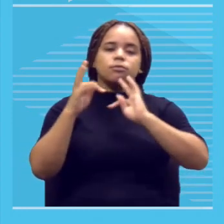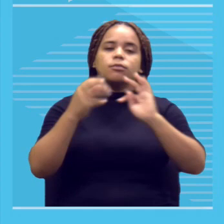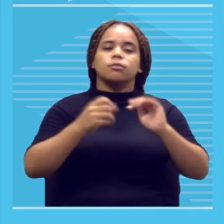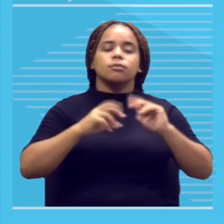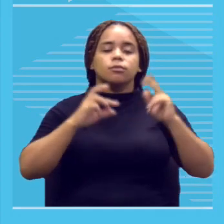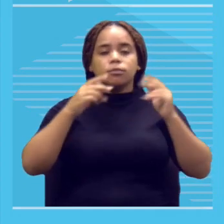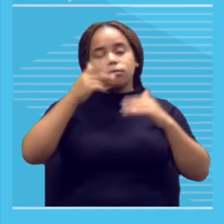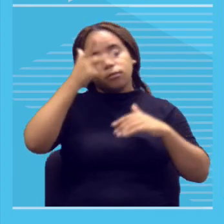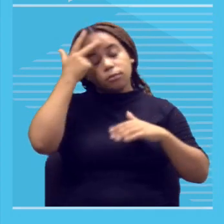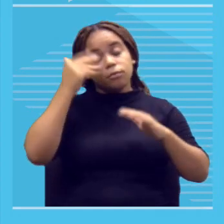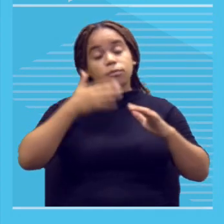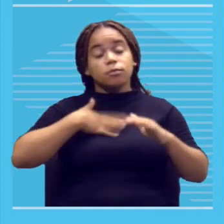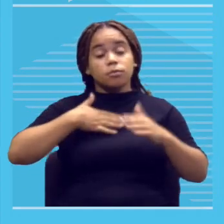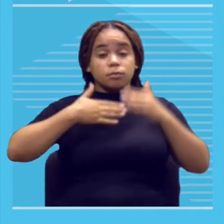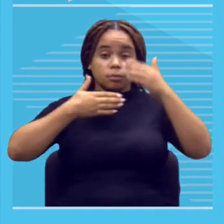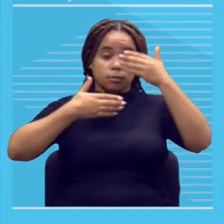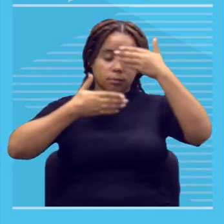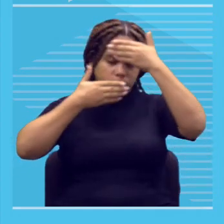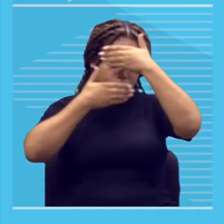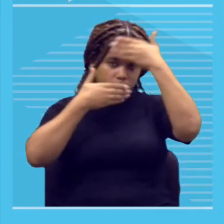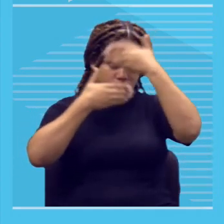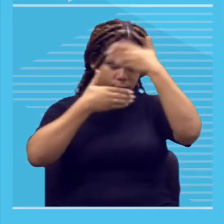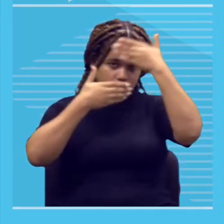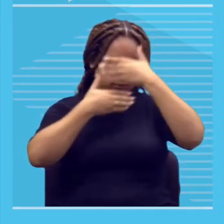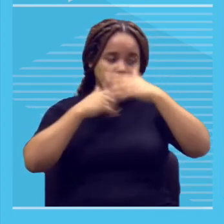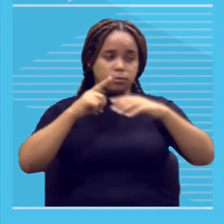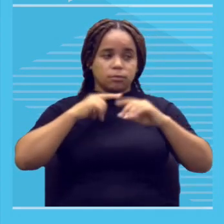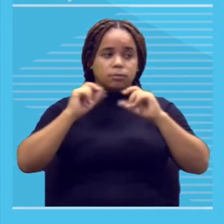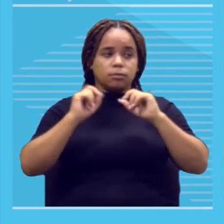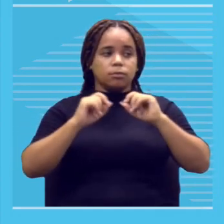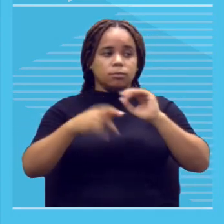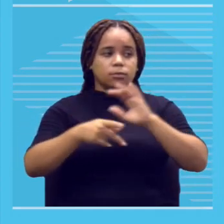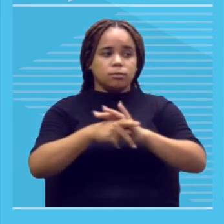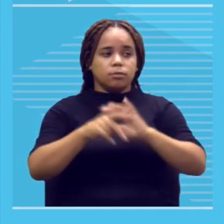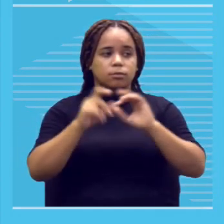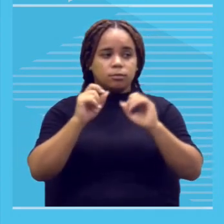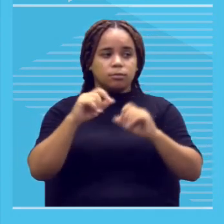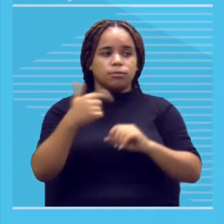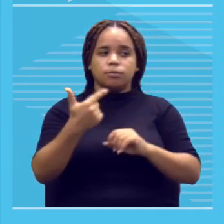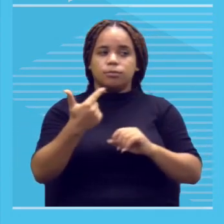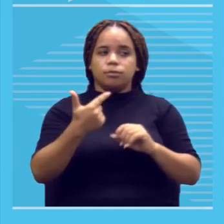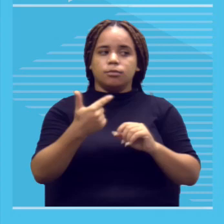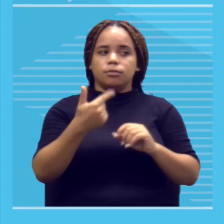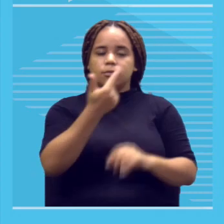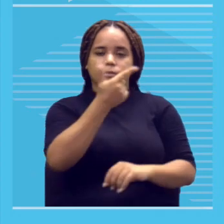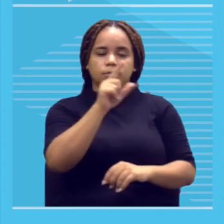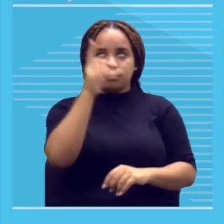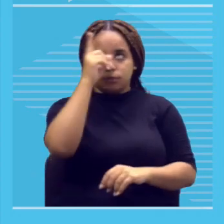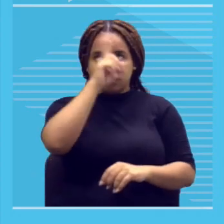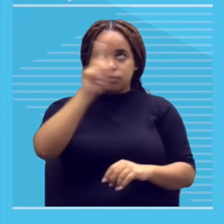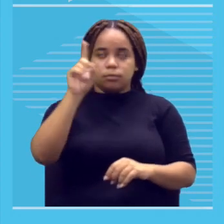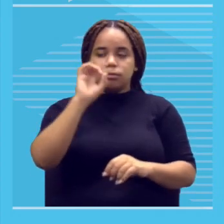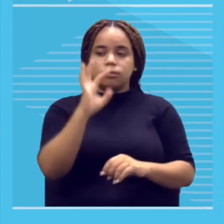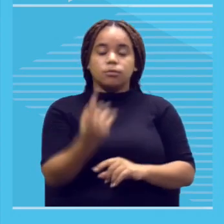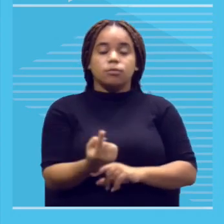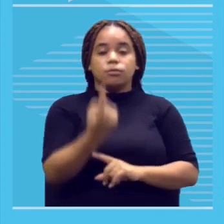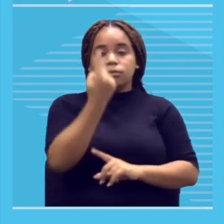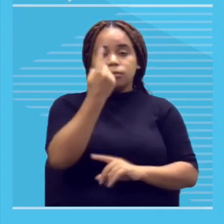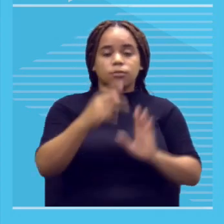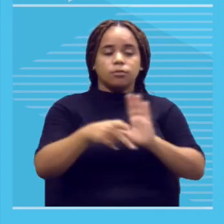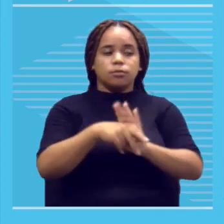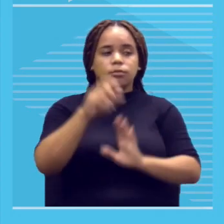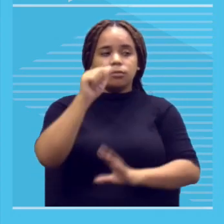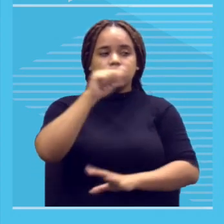essência da sua fé esse pequeno credo não há outro Deus senão a lá e